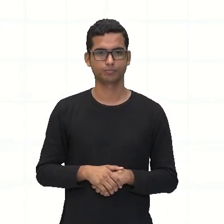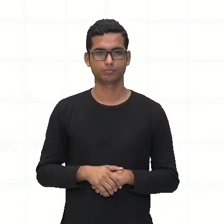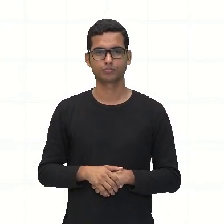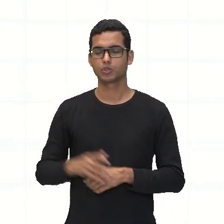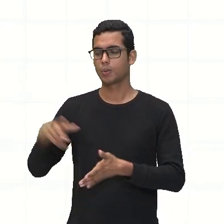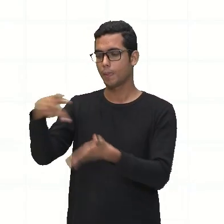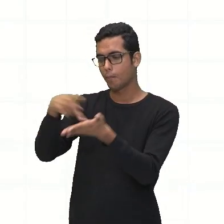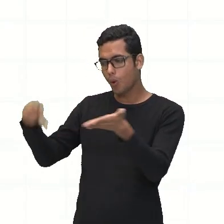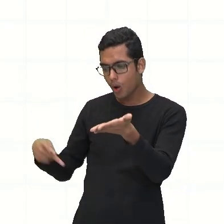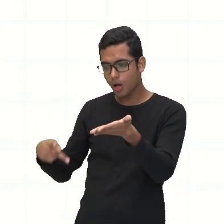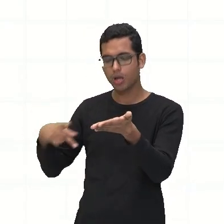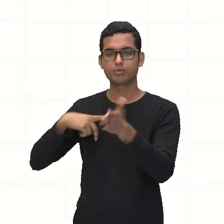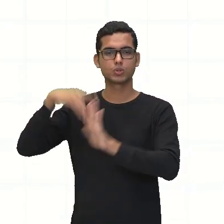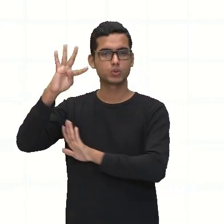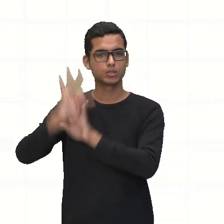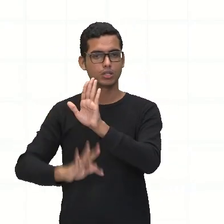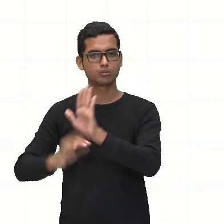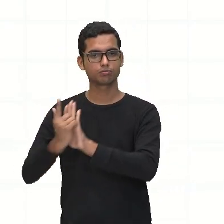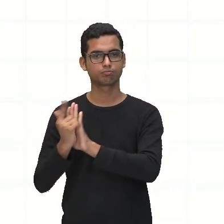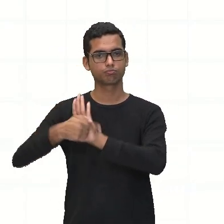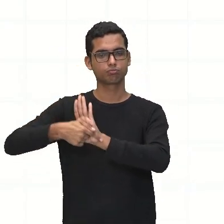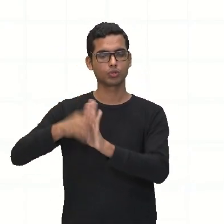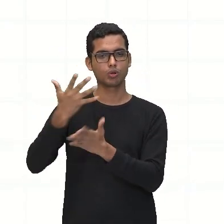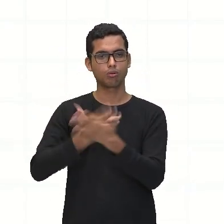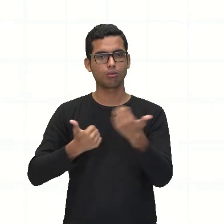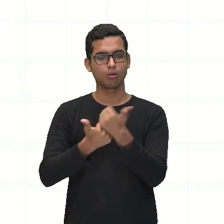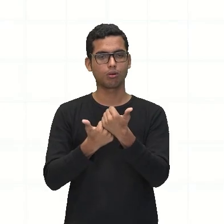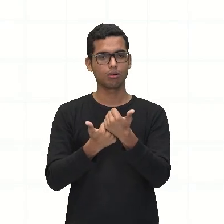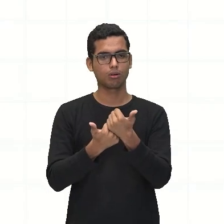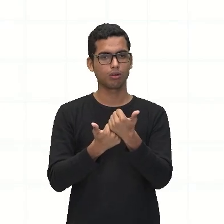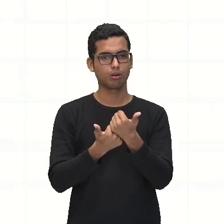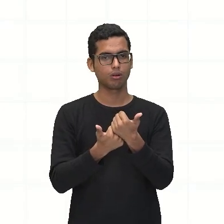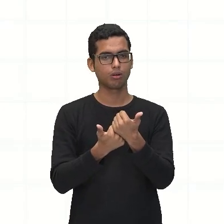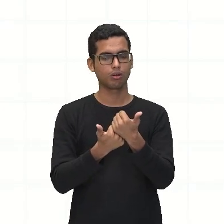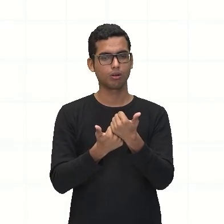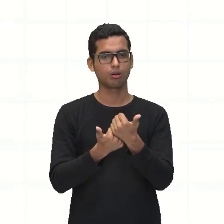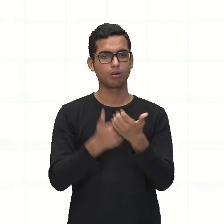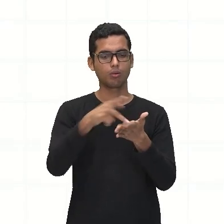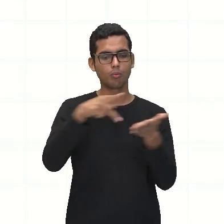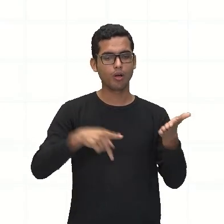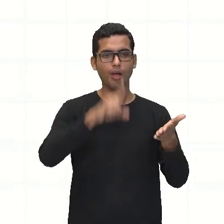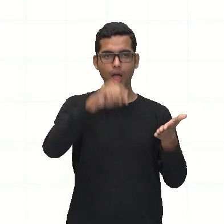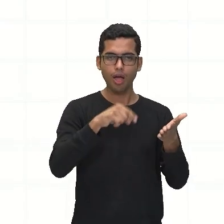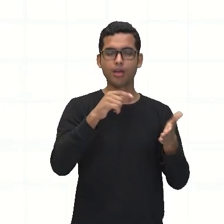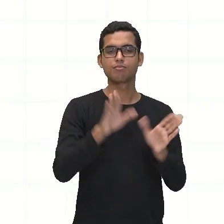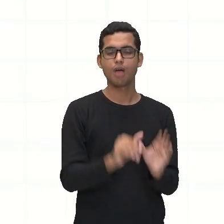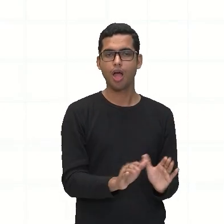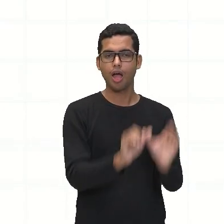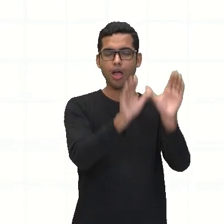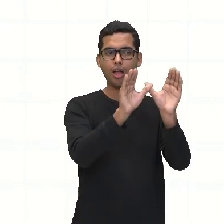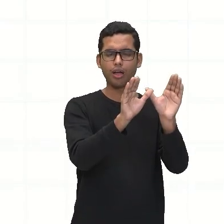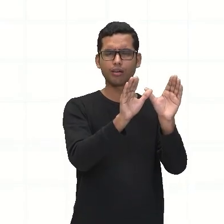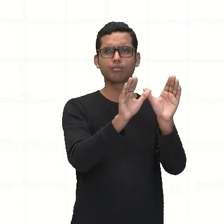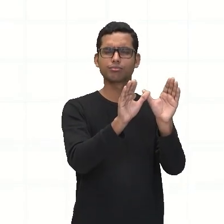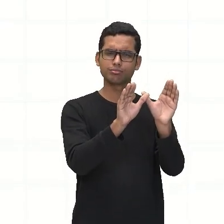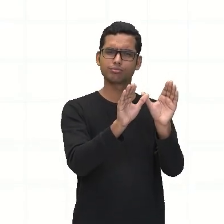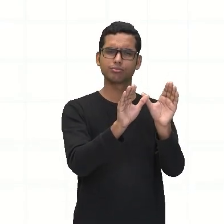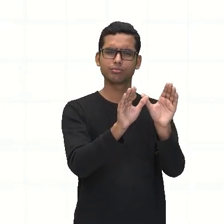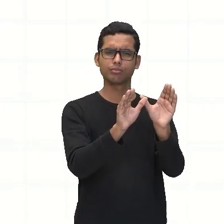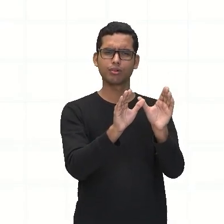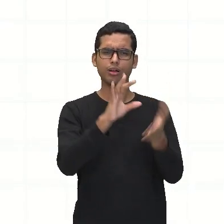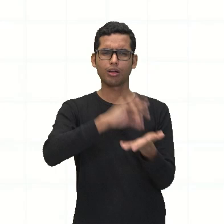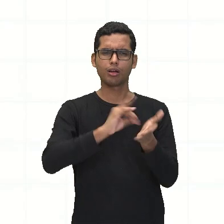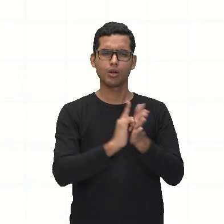texto, são gêneros textuais, ele substituiu por os poemas são pássaros. Literalmente, os poemas são